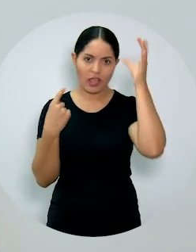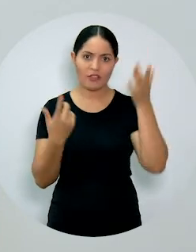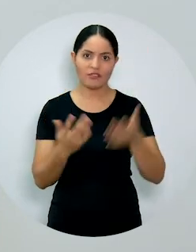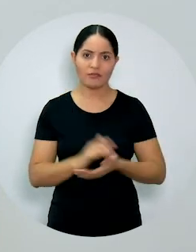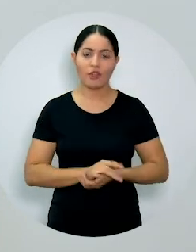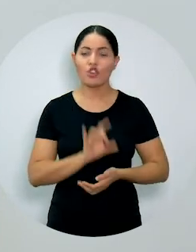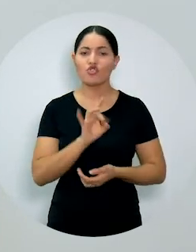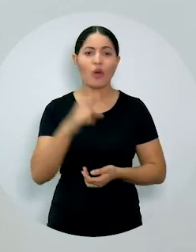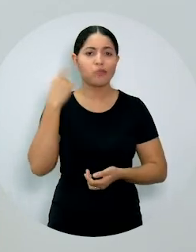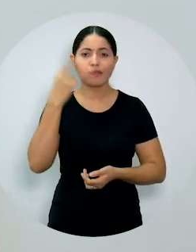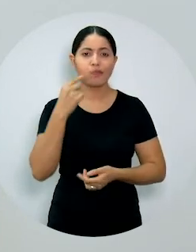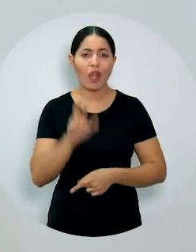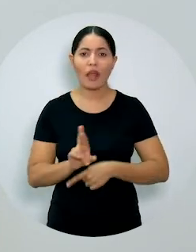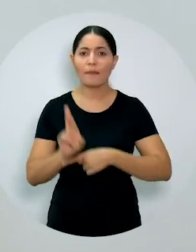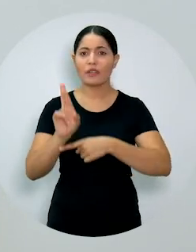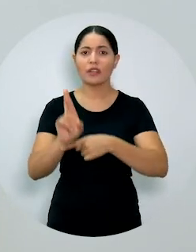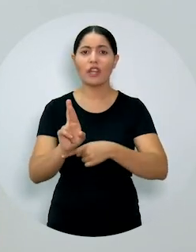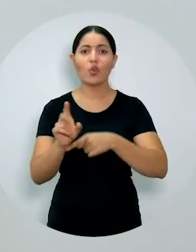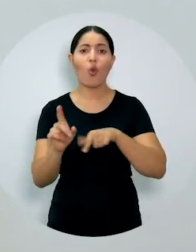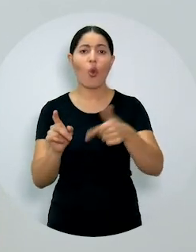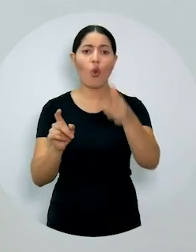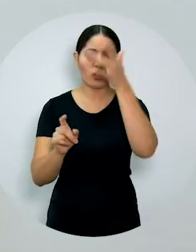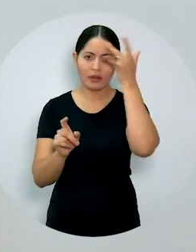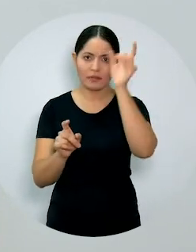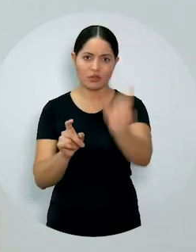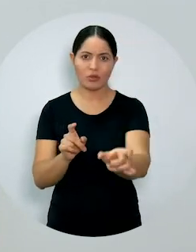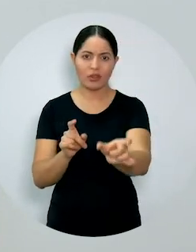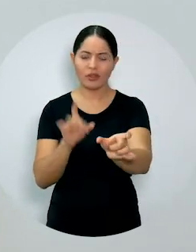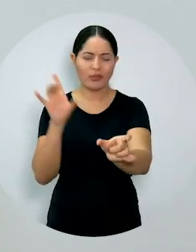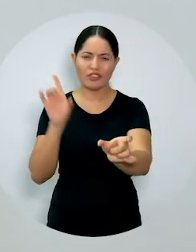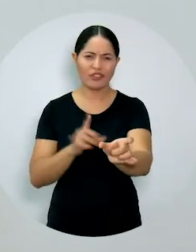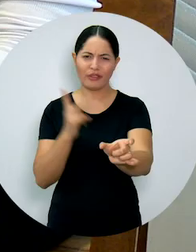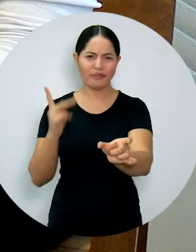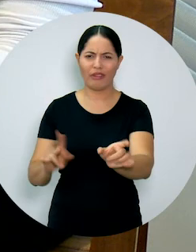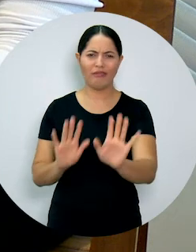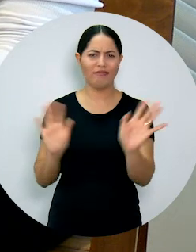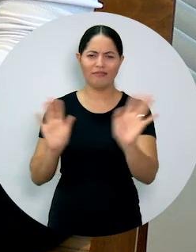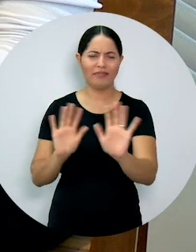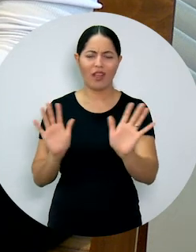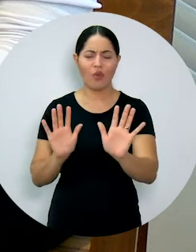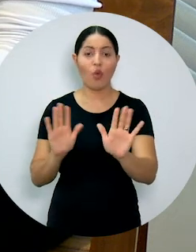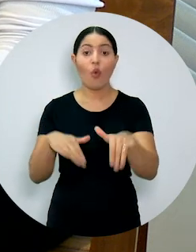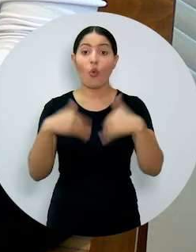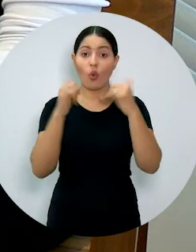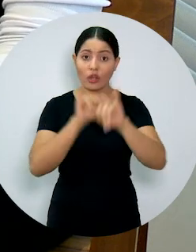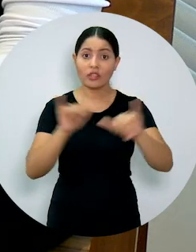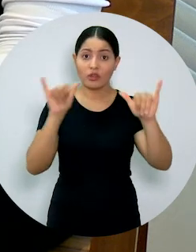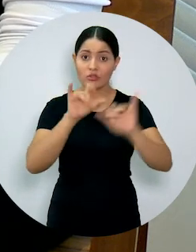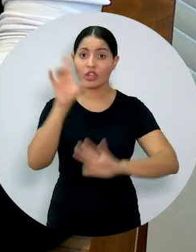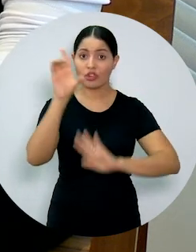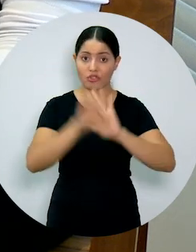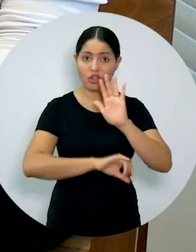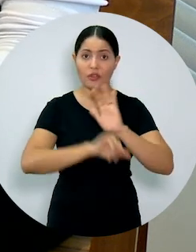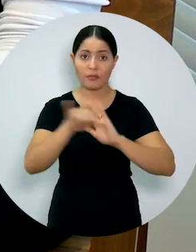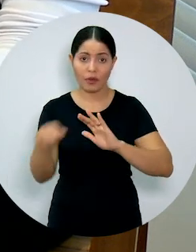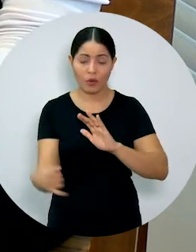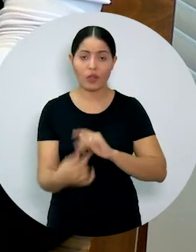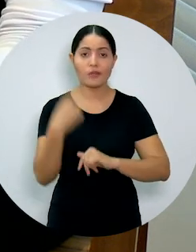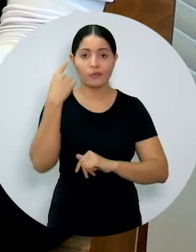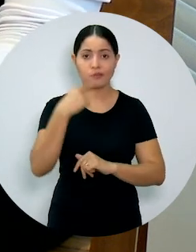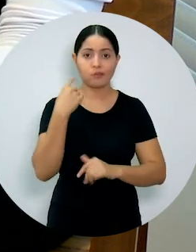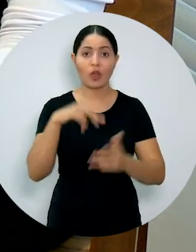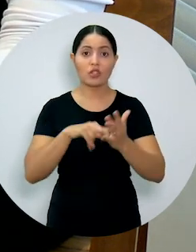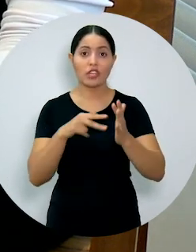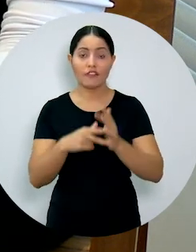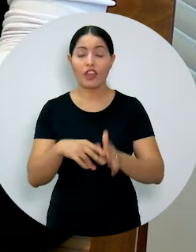advogado. O advogado está lutando pelo direito de terceiro e não pelo seu direito. E, portanto, quando se defendem as prerrogativas, se está defendendo o